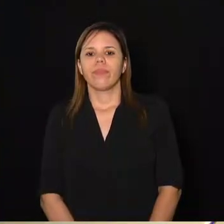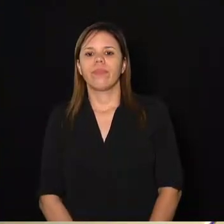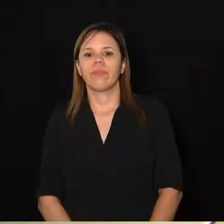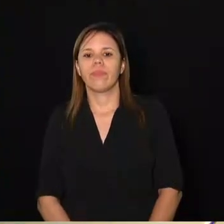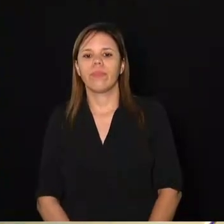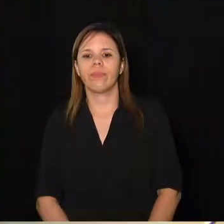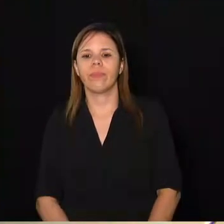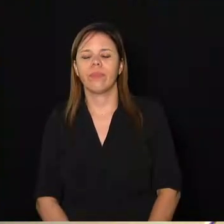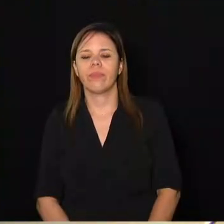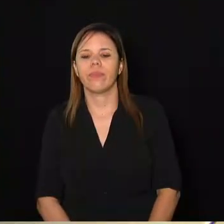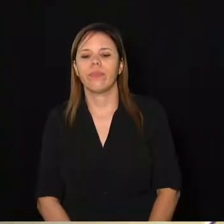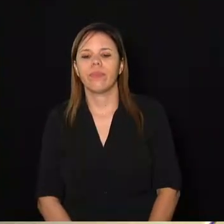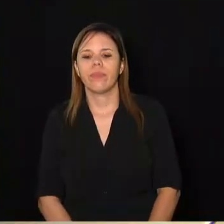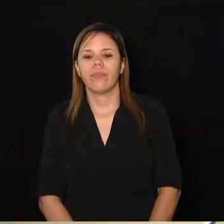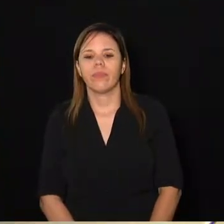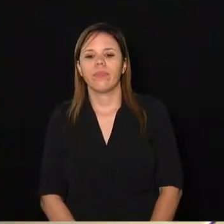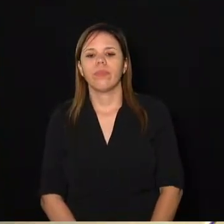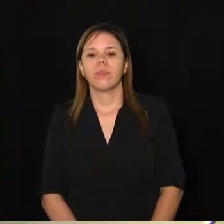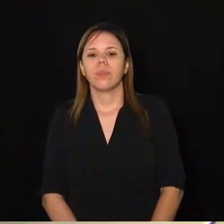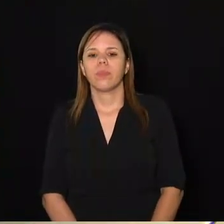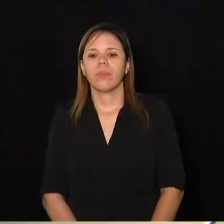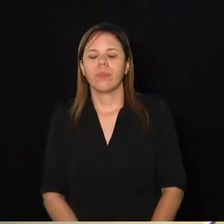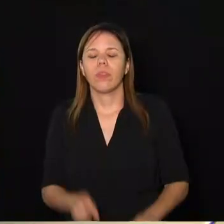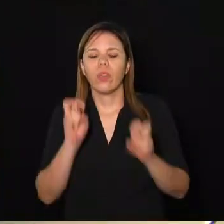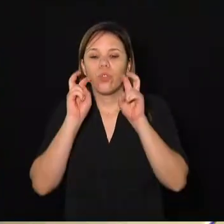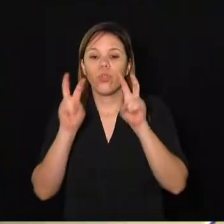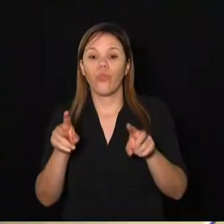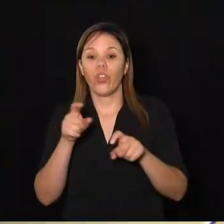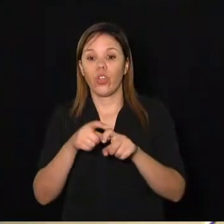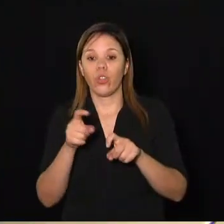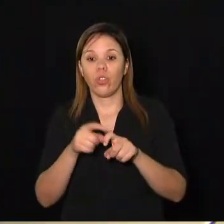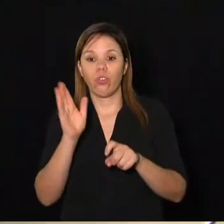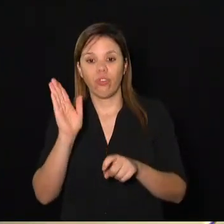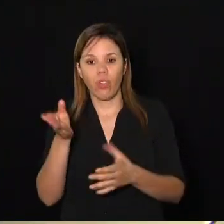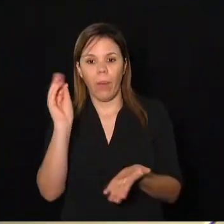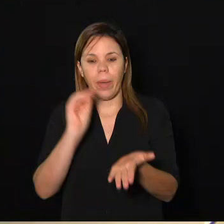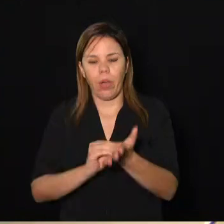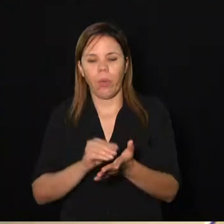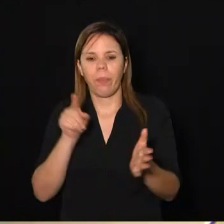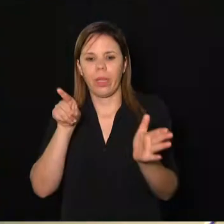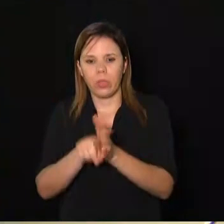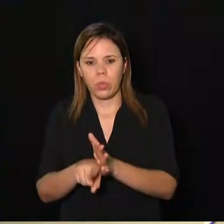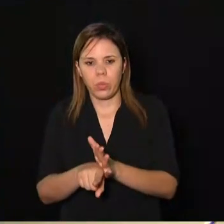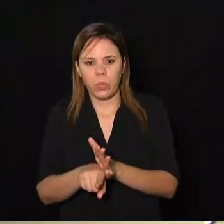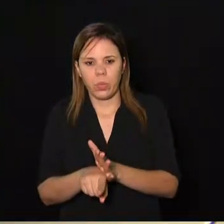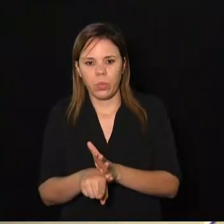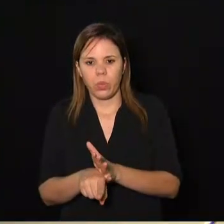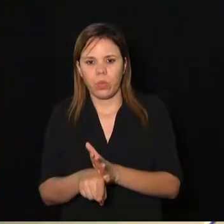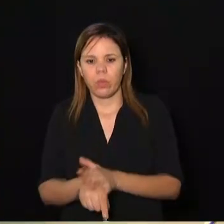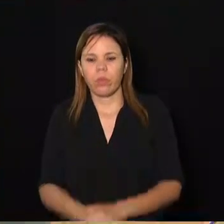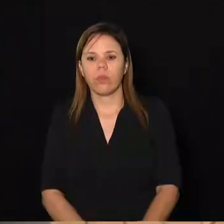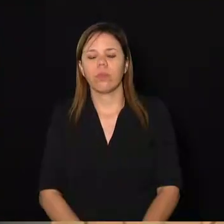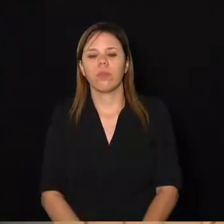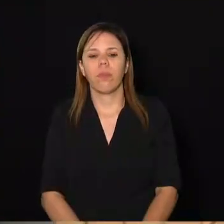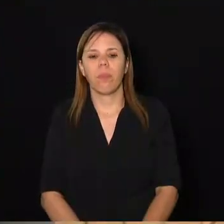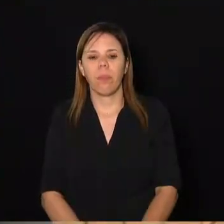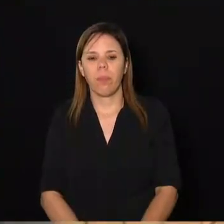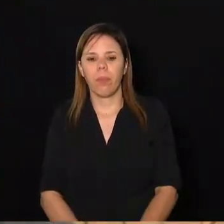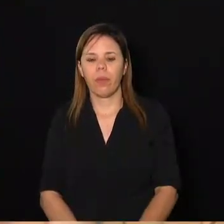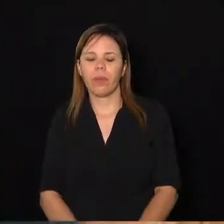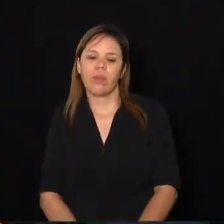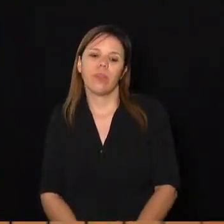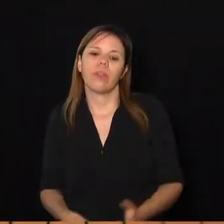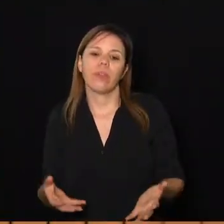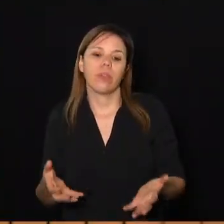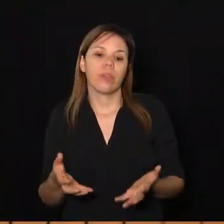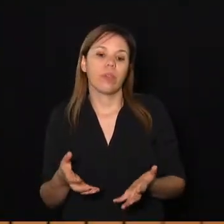queria solicitar eu estou vendo que o doutor já marcou a pergunta aqui para que depois possa esclarecer as perguntas e eu